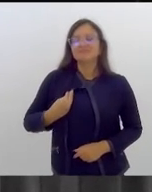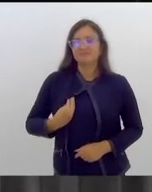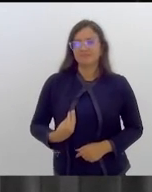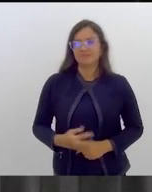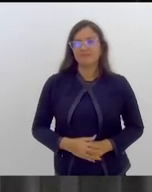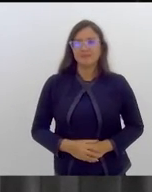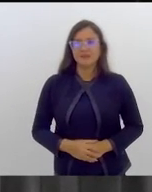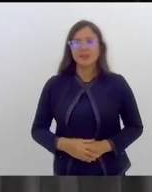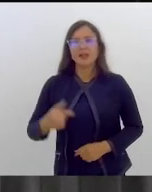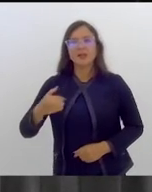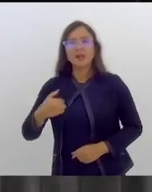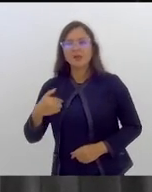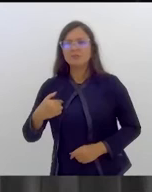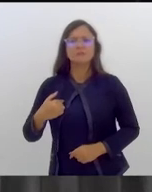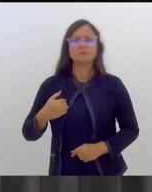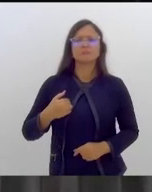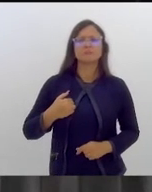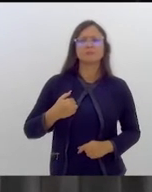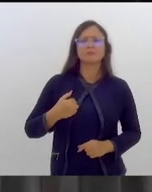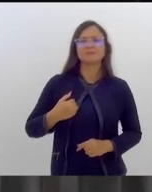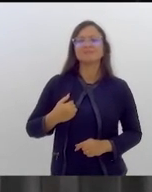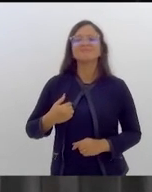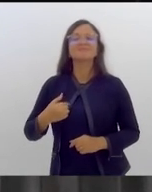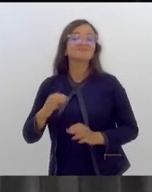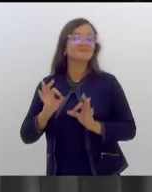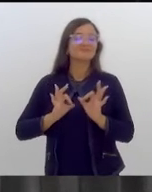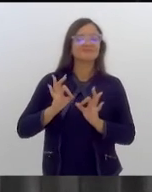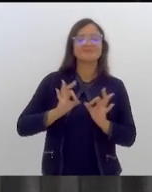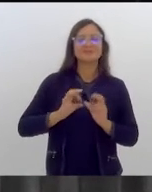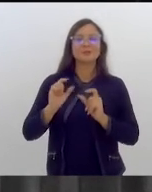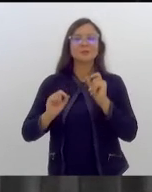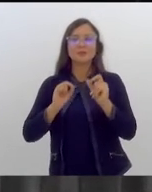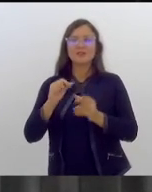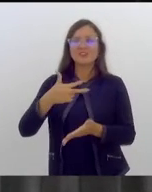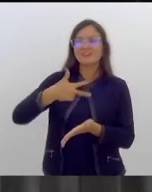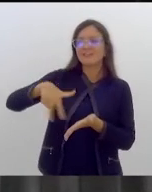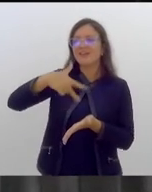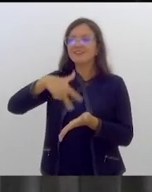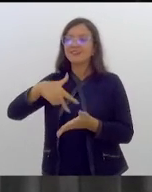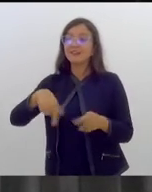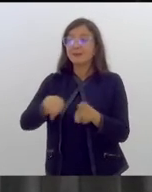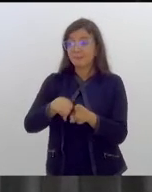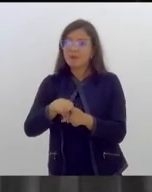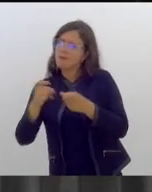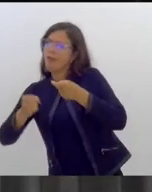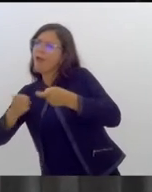estarei preparado para as danças para as guerras também